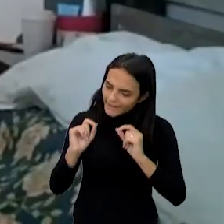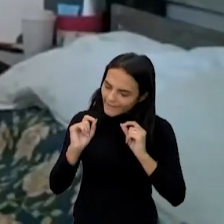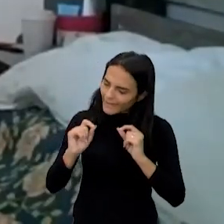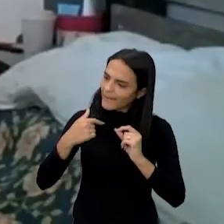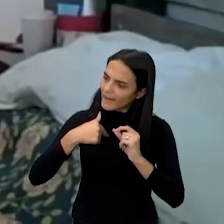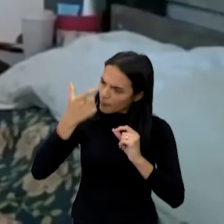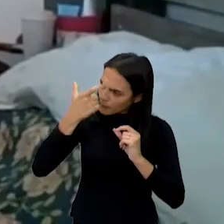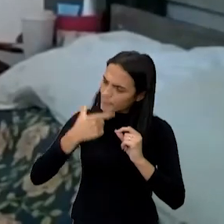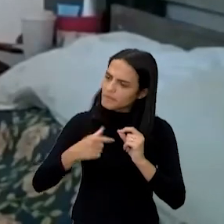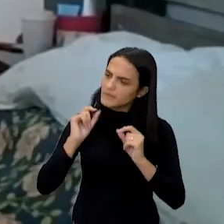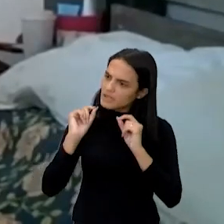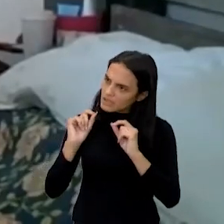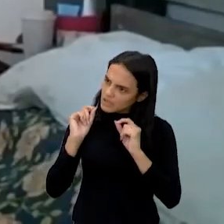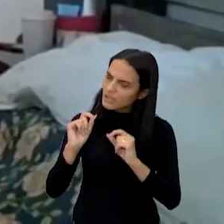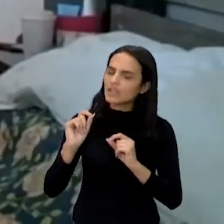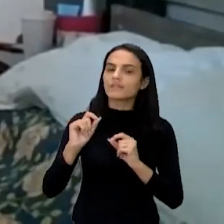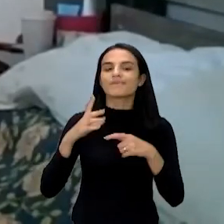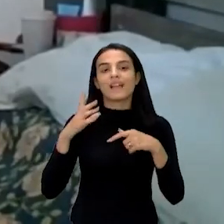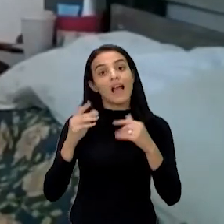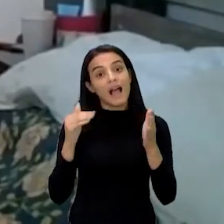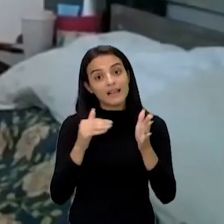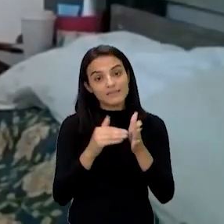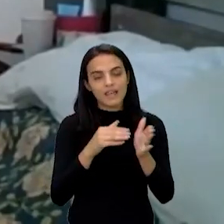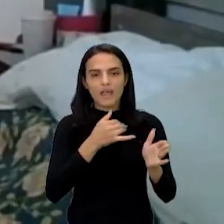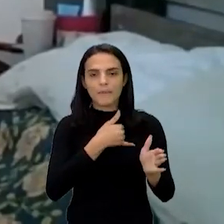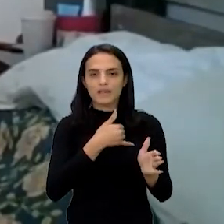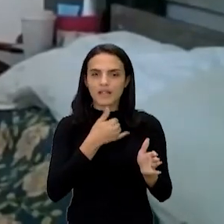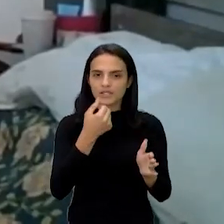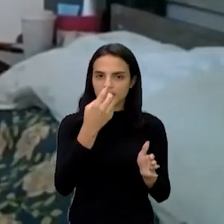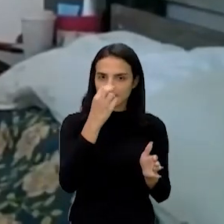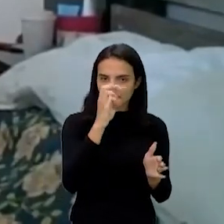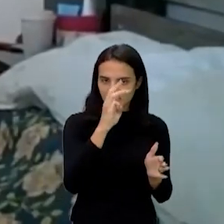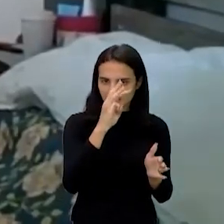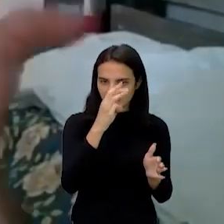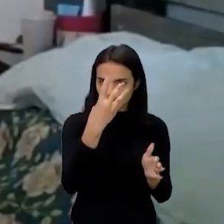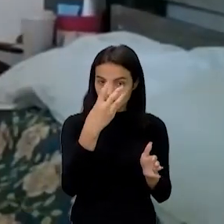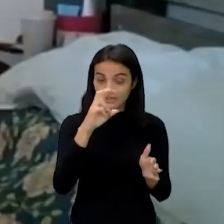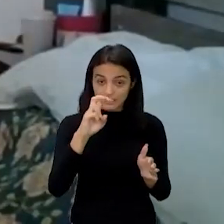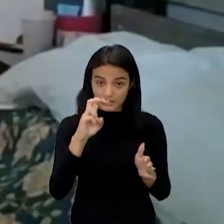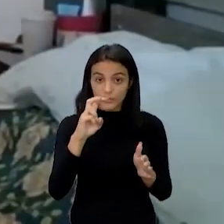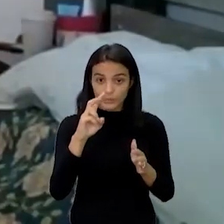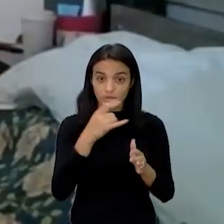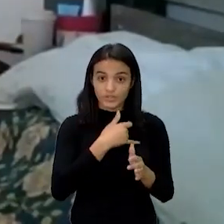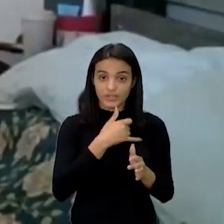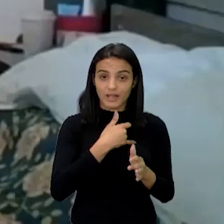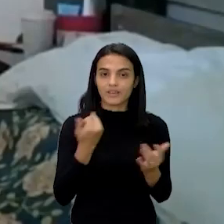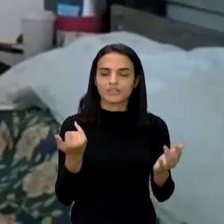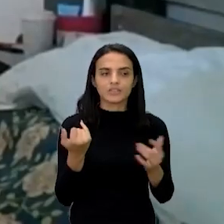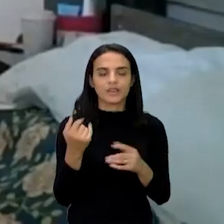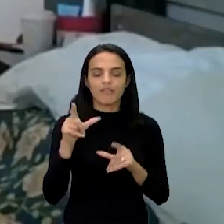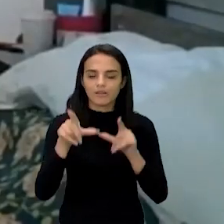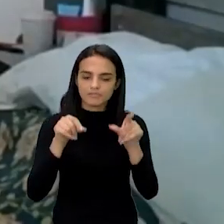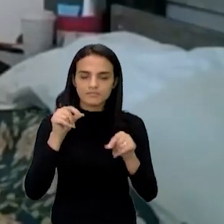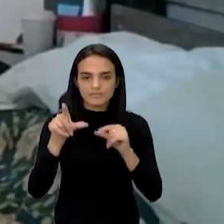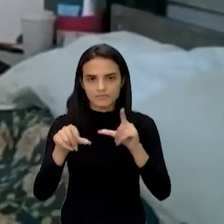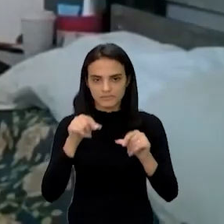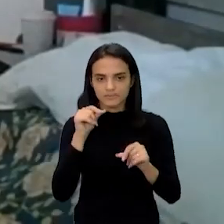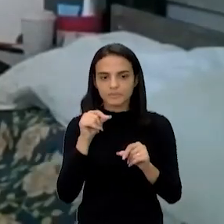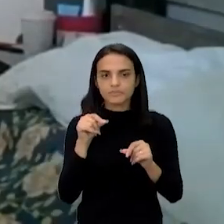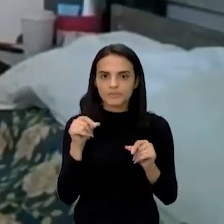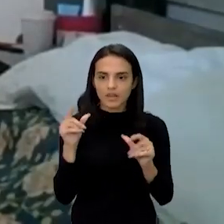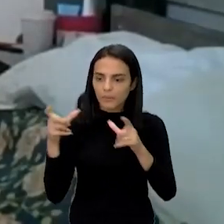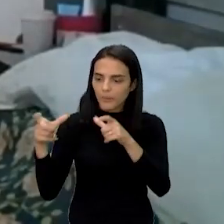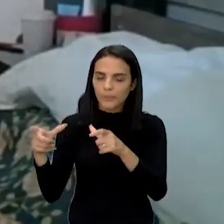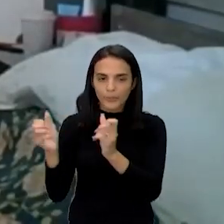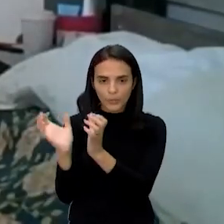dia, com 35 anos de idade, eu estava lecionando cálculo para uma turma